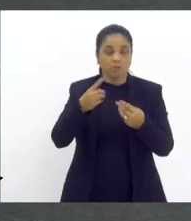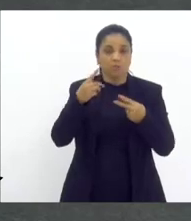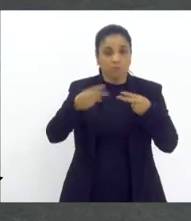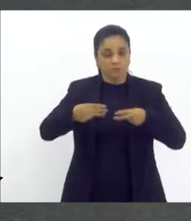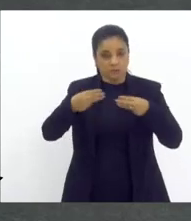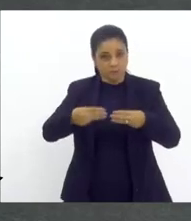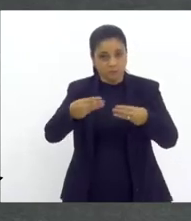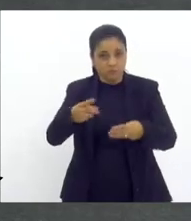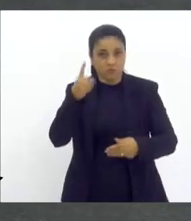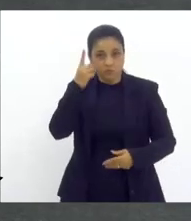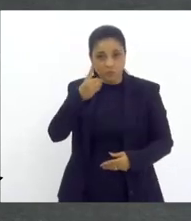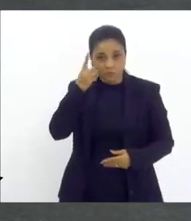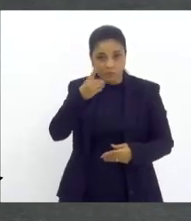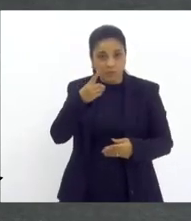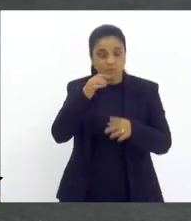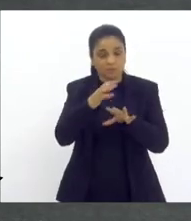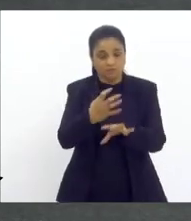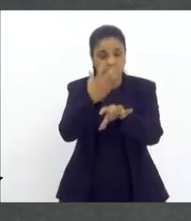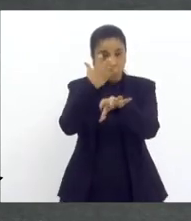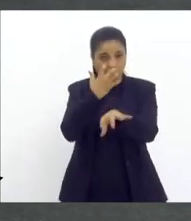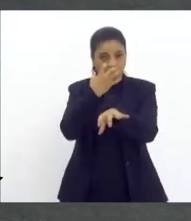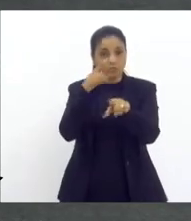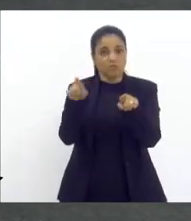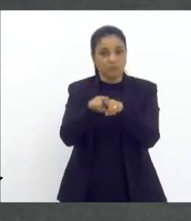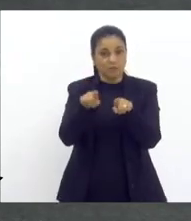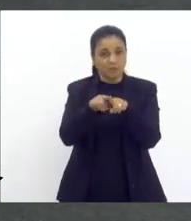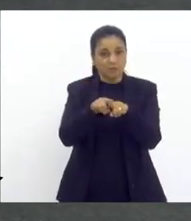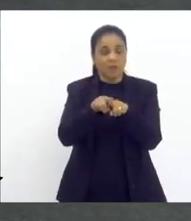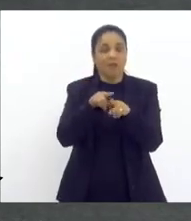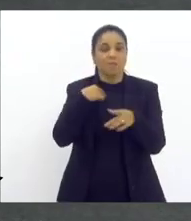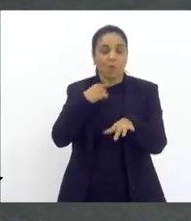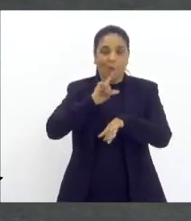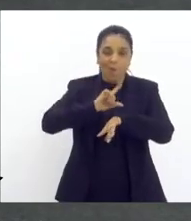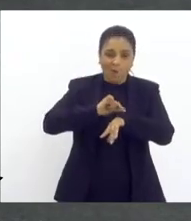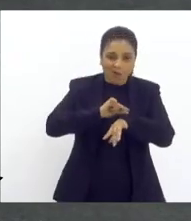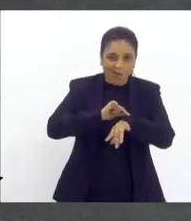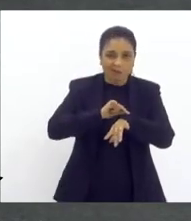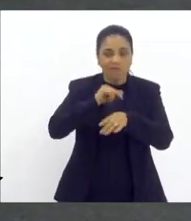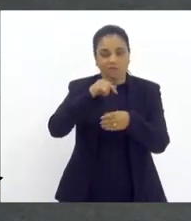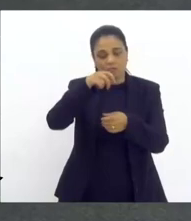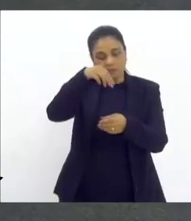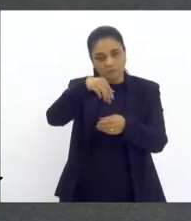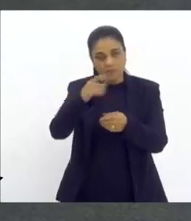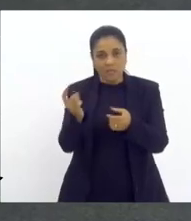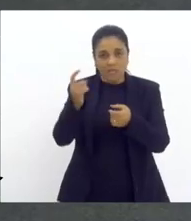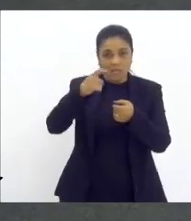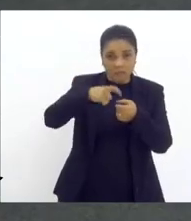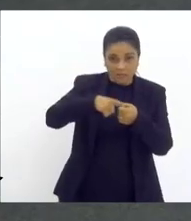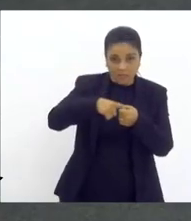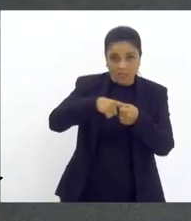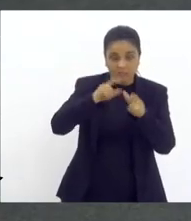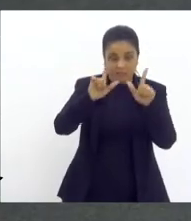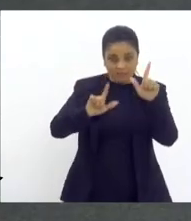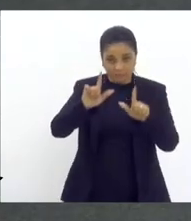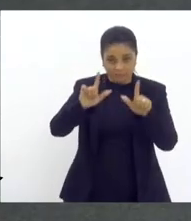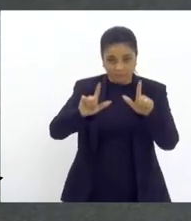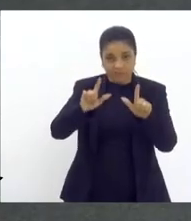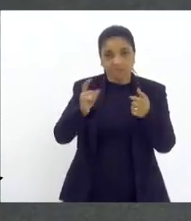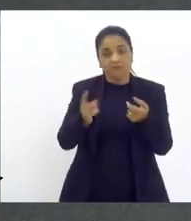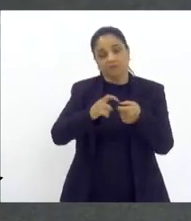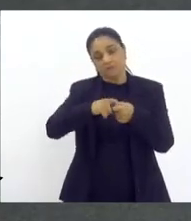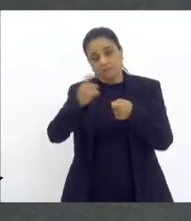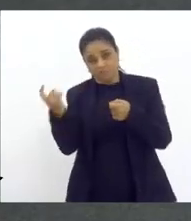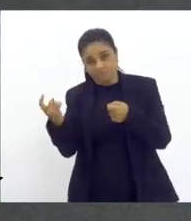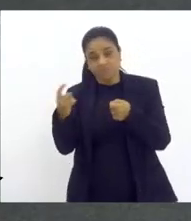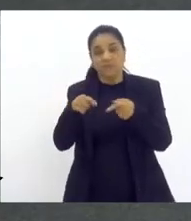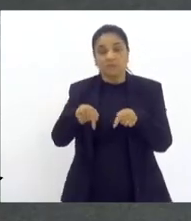Sessão plenária da casa remotamente tá lá o horário que eu me loguei o horário que eu me desloguei tudo isso tá registrado as Deputado